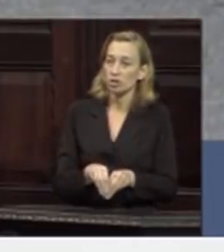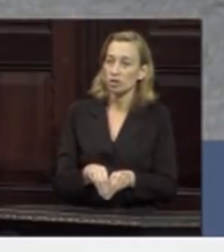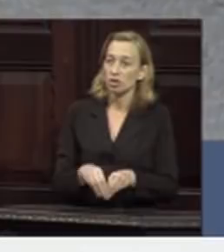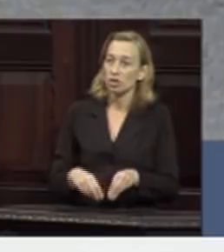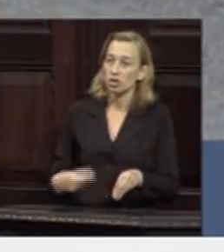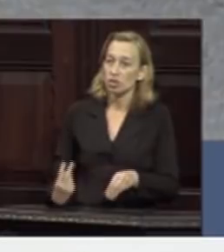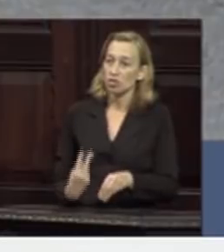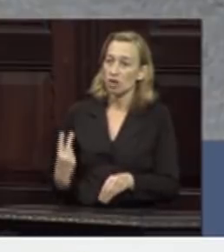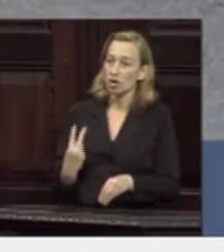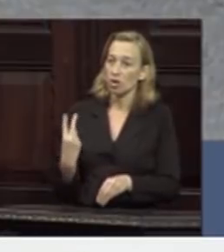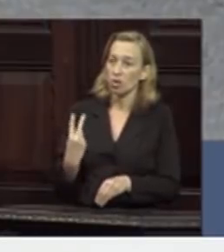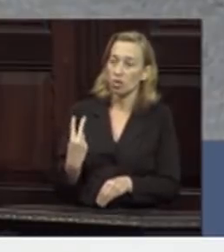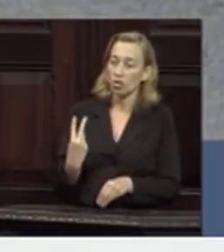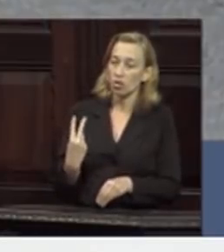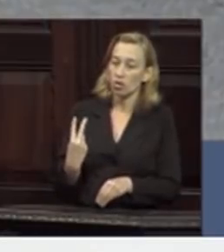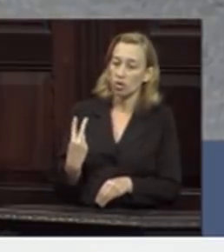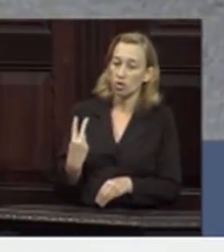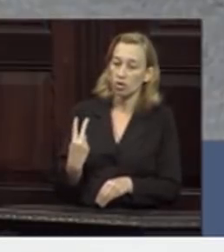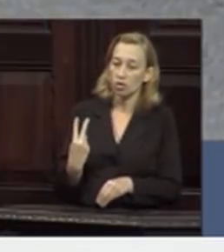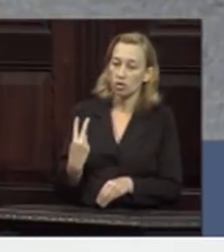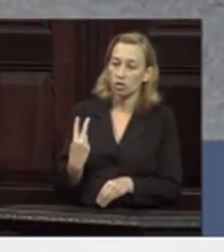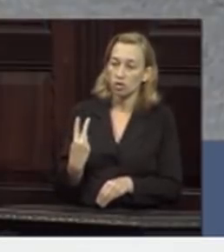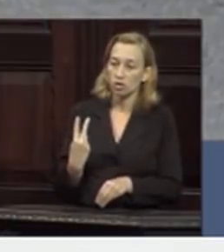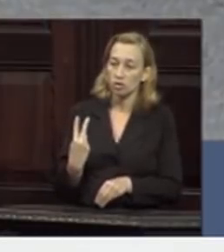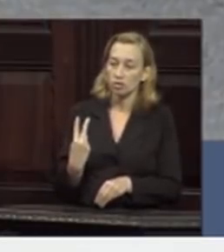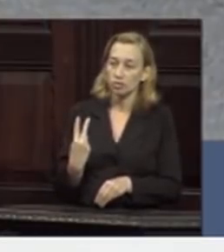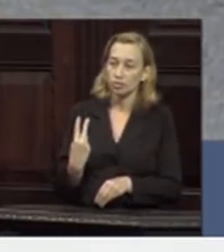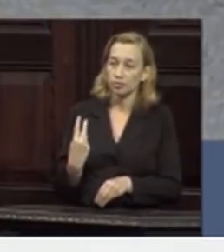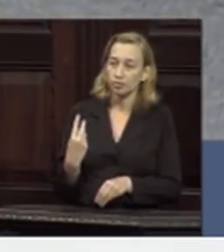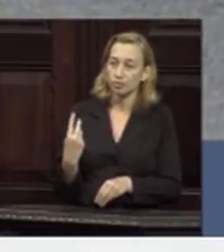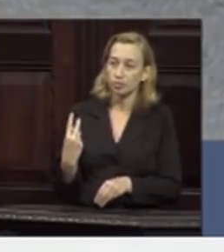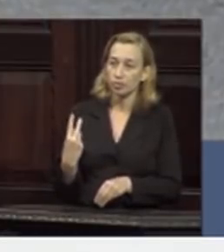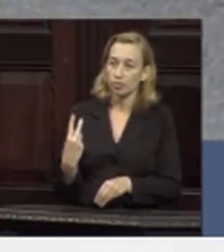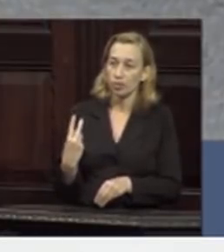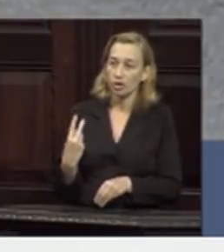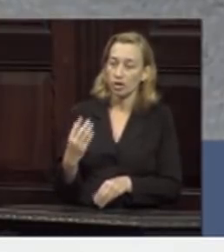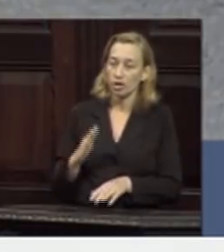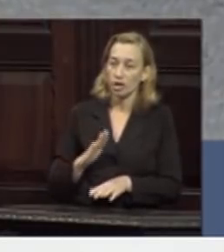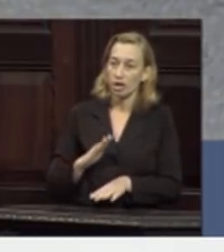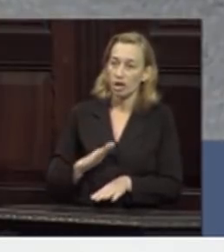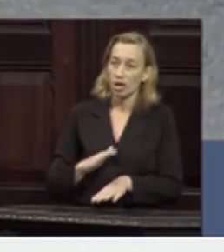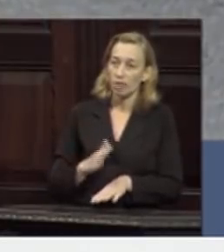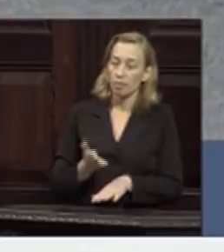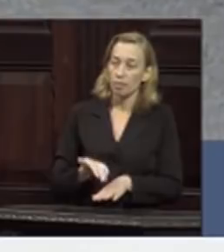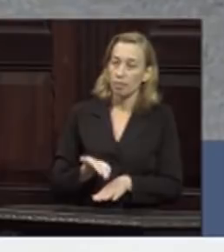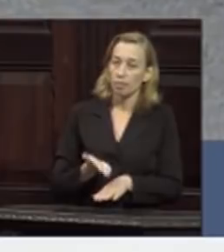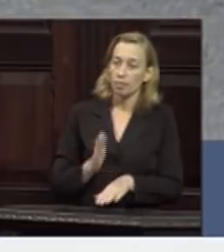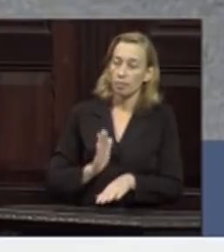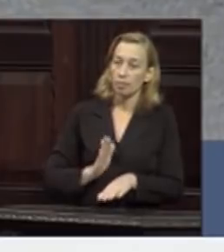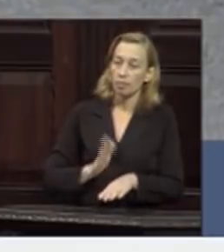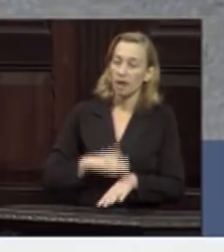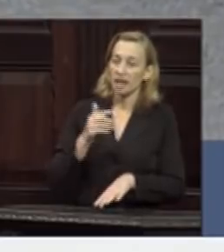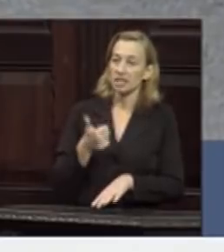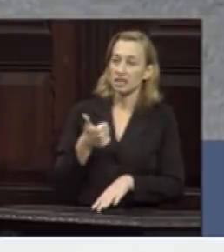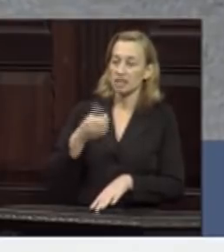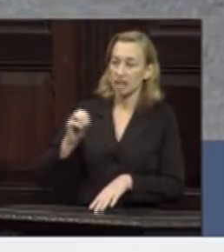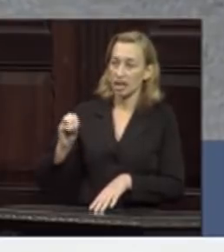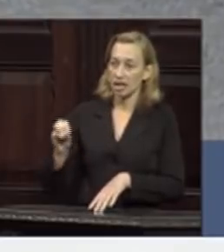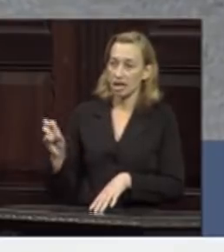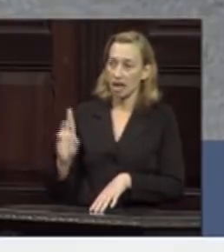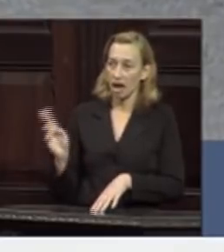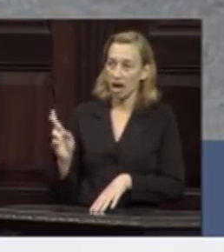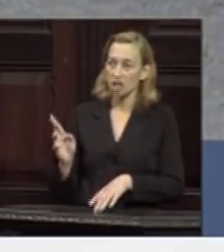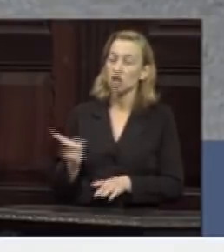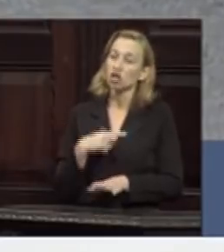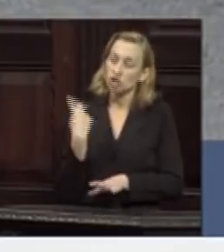do do valor que era pago em alimentação, que aumentou R$100. Então nós precisamos